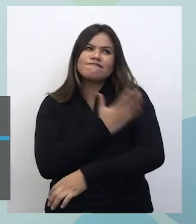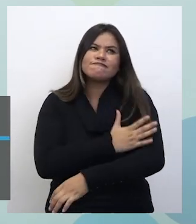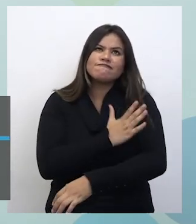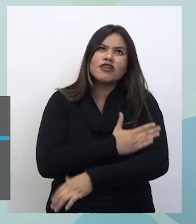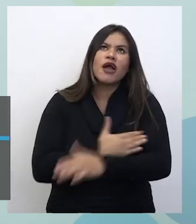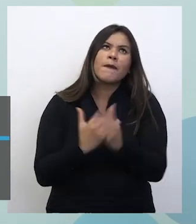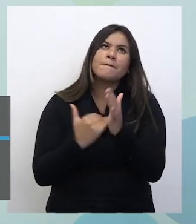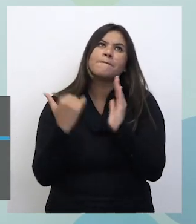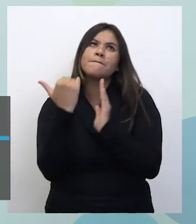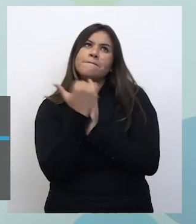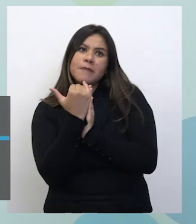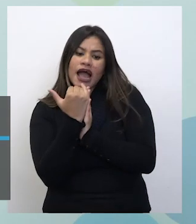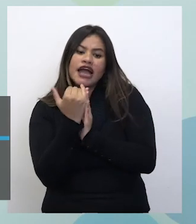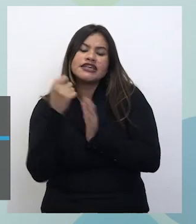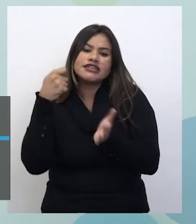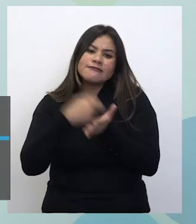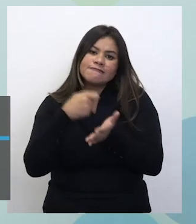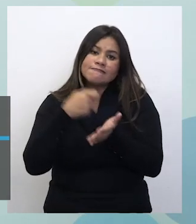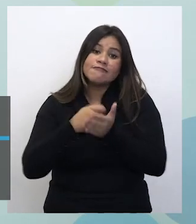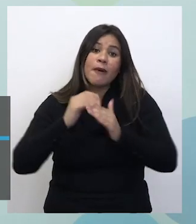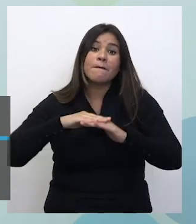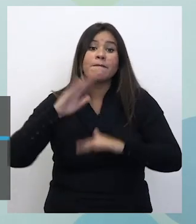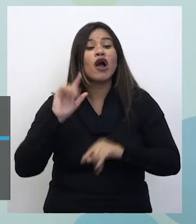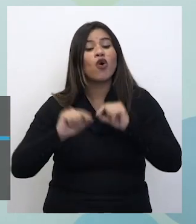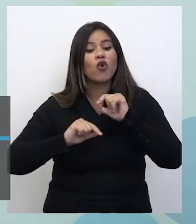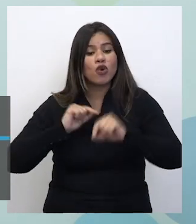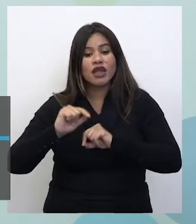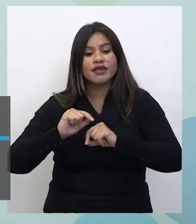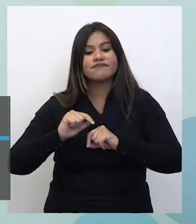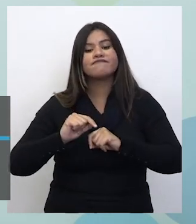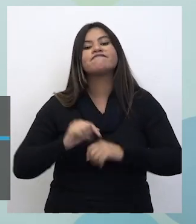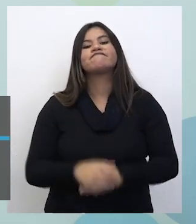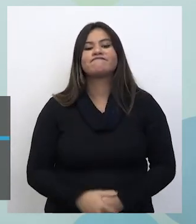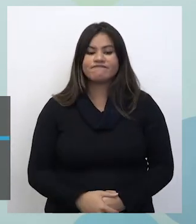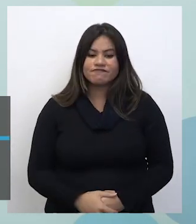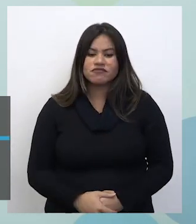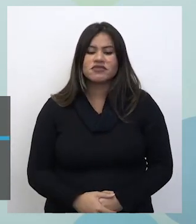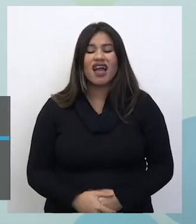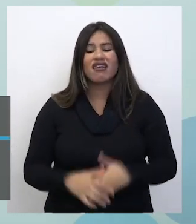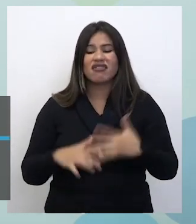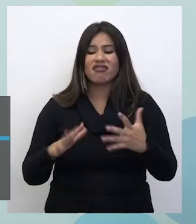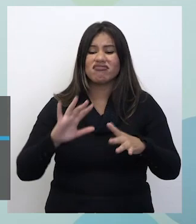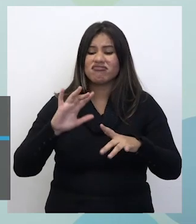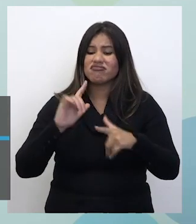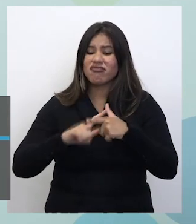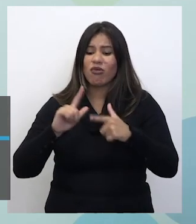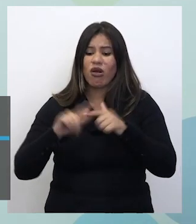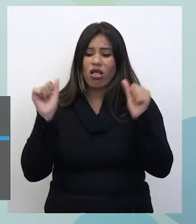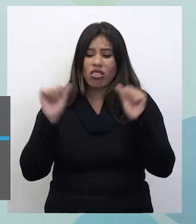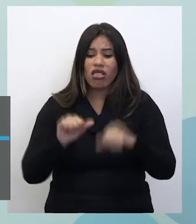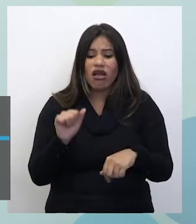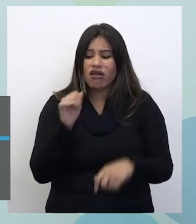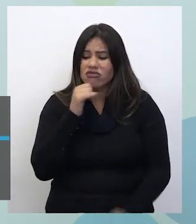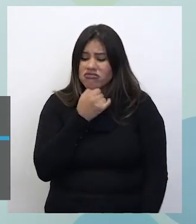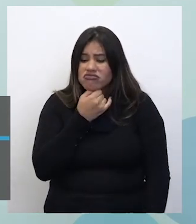com mais frequência, que tem exigido mais de mim nos últimos tempos, é a tolerância à frustração. Por que eu falei da tolerância à